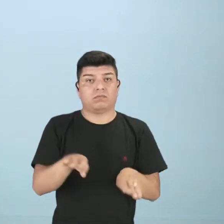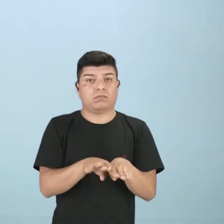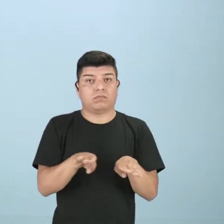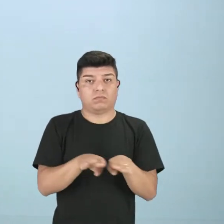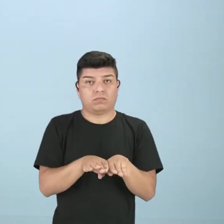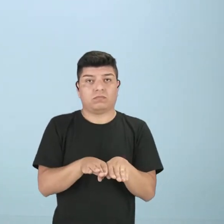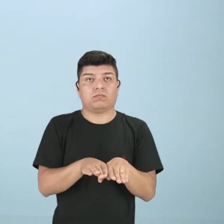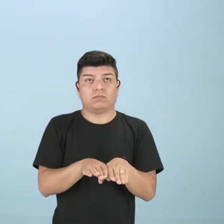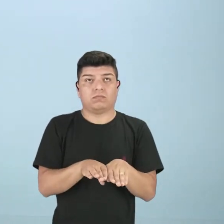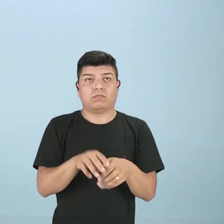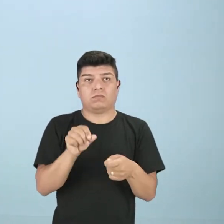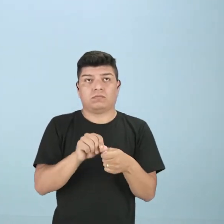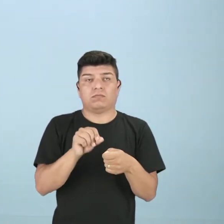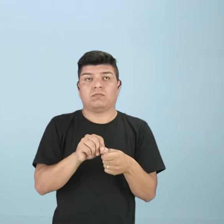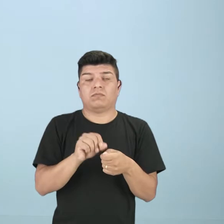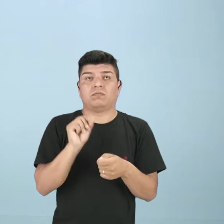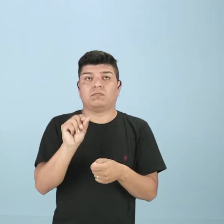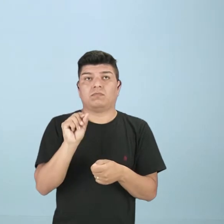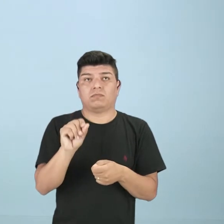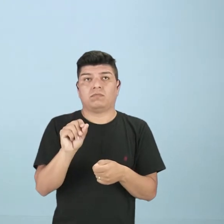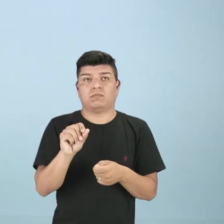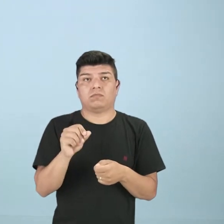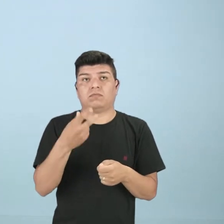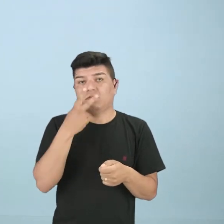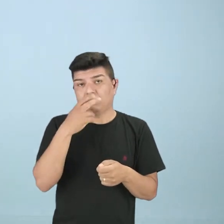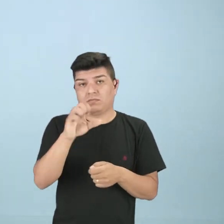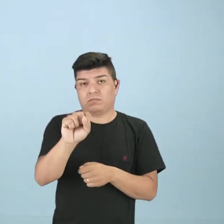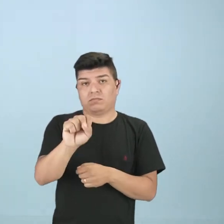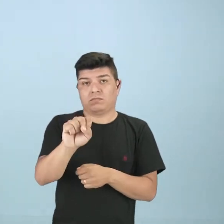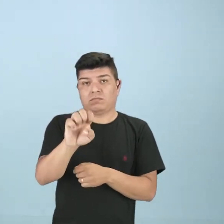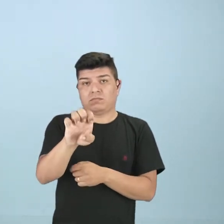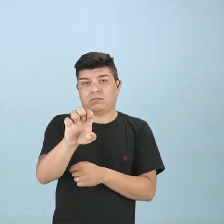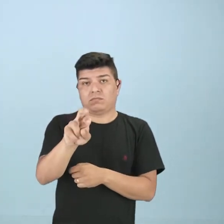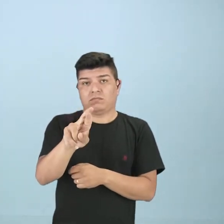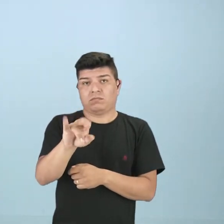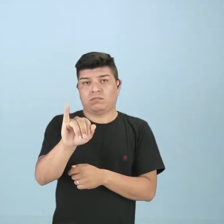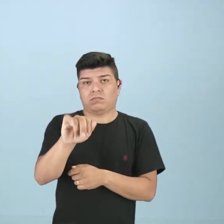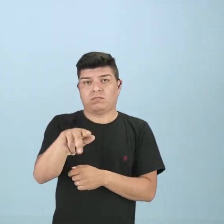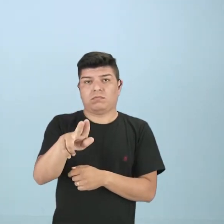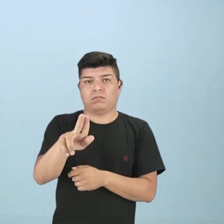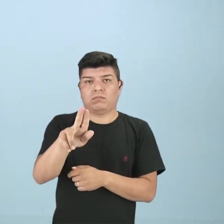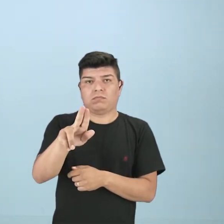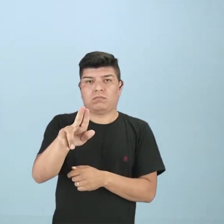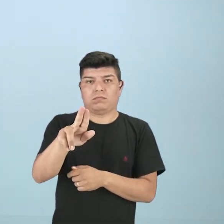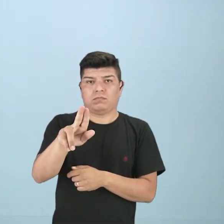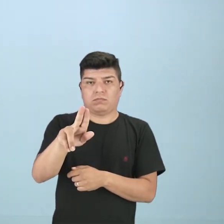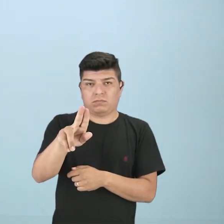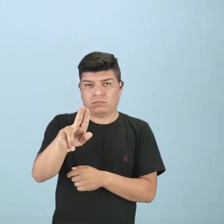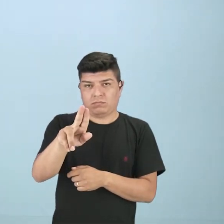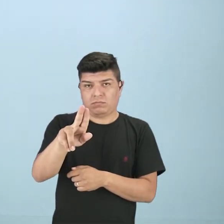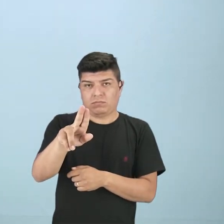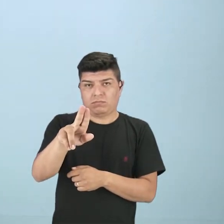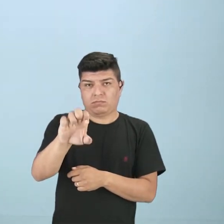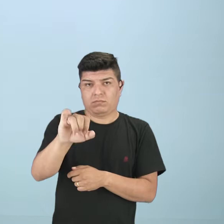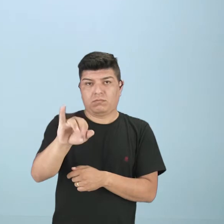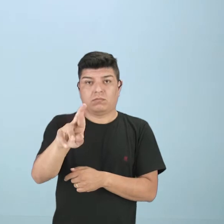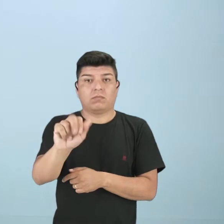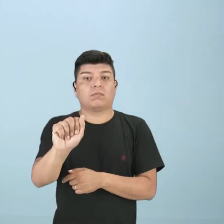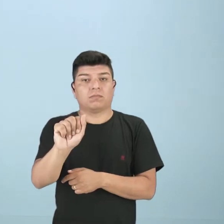que que eles fazem muito com as seringueiras, né? Faz também, tem áreas, né, que